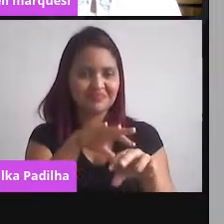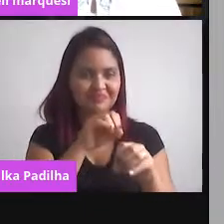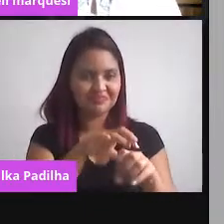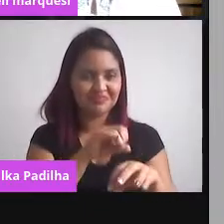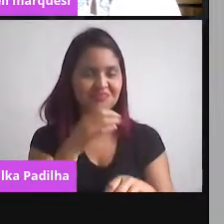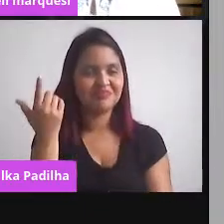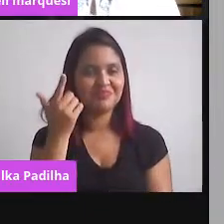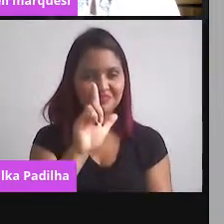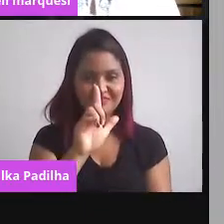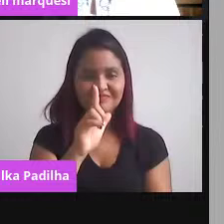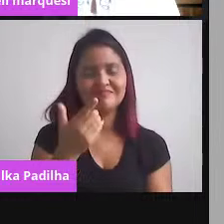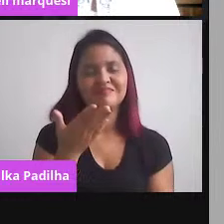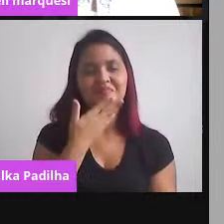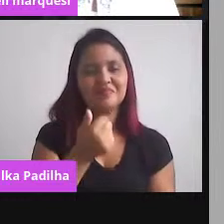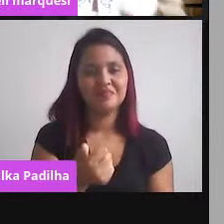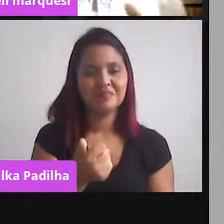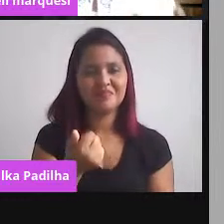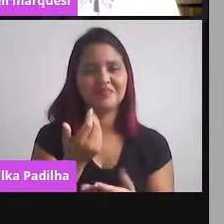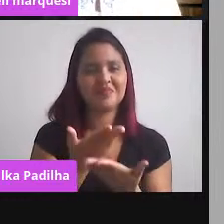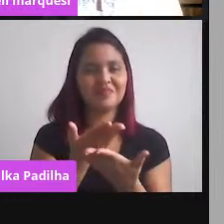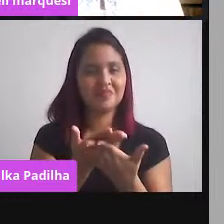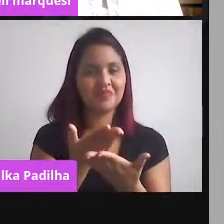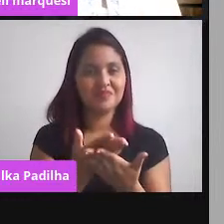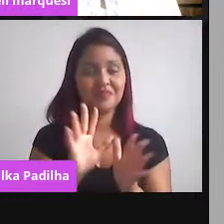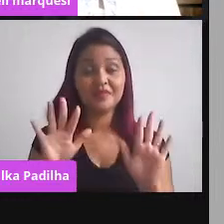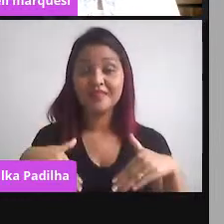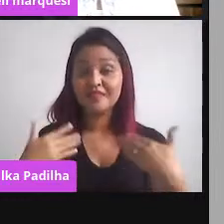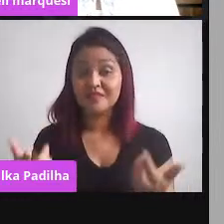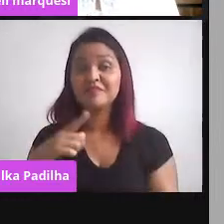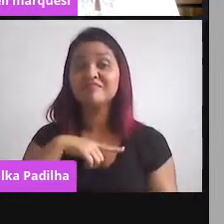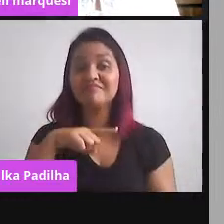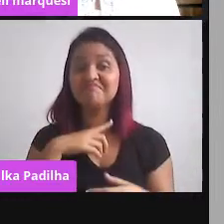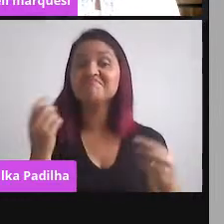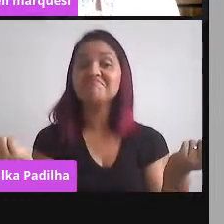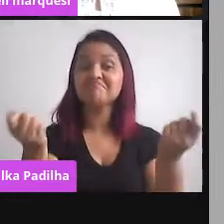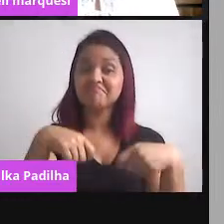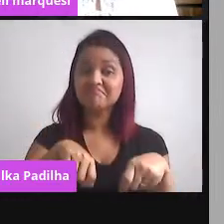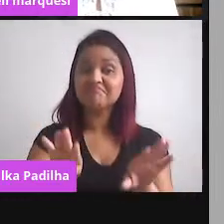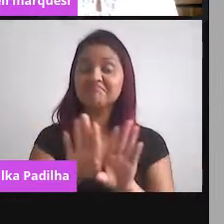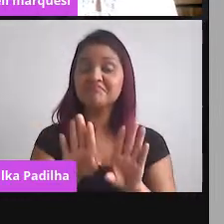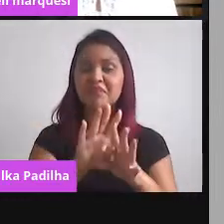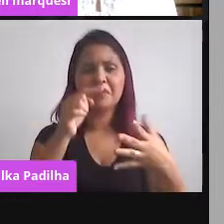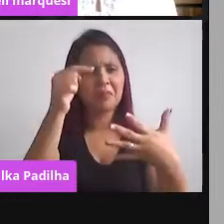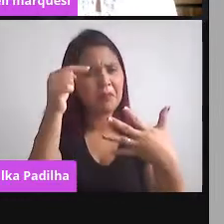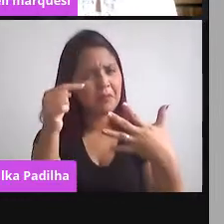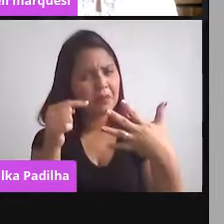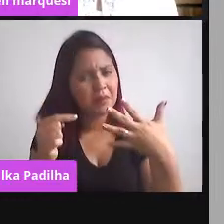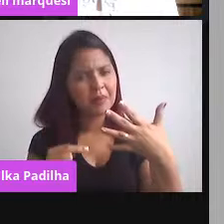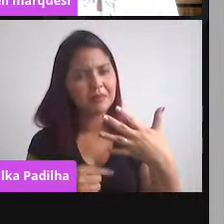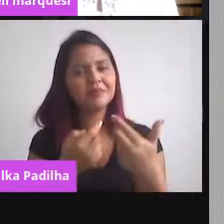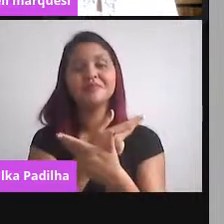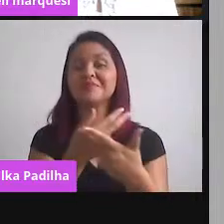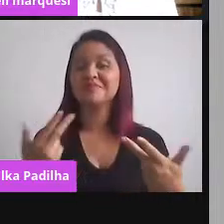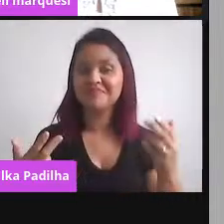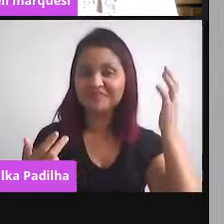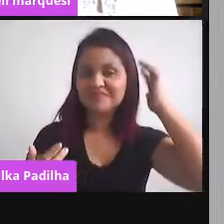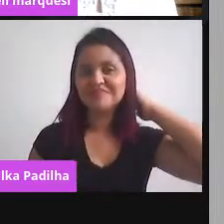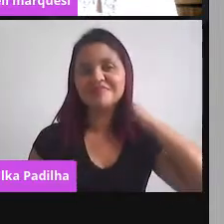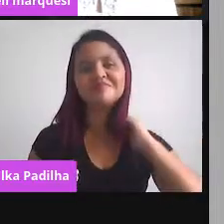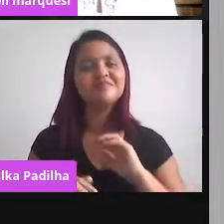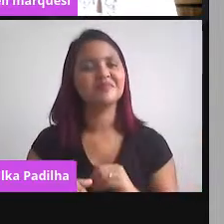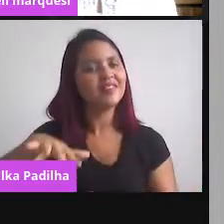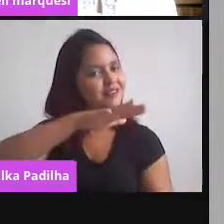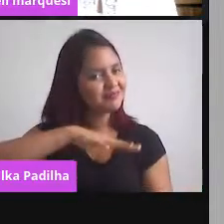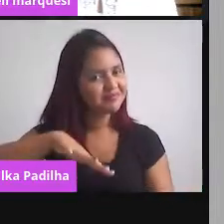né? Então, aqui nós temos também essa possibilidade. Então, vejam quanto, né, que a nossa área